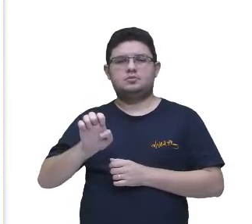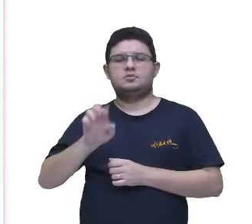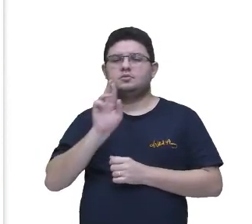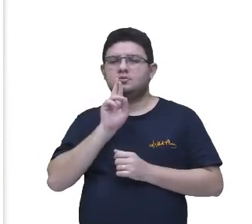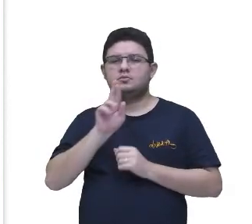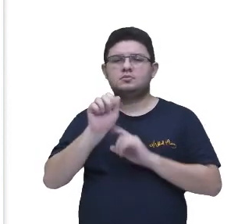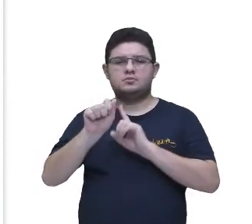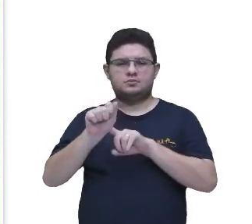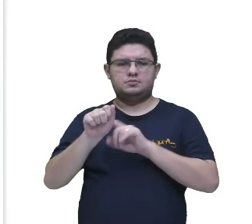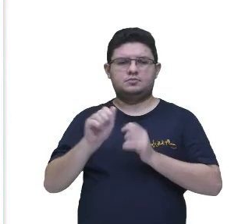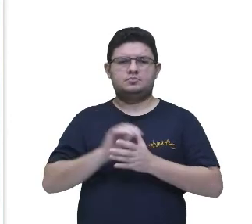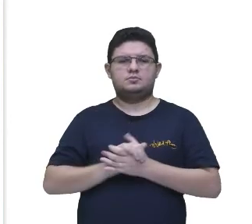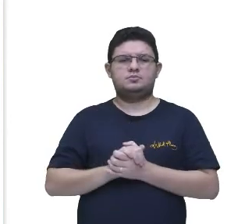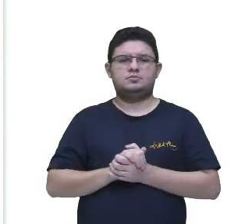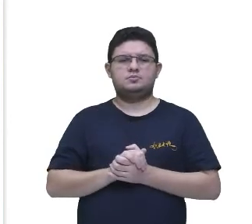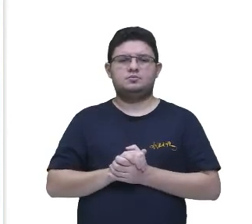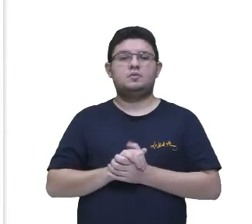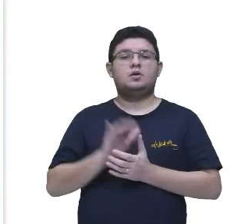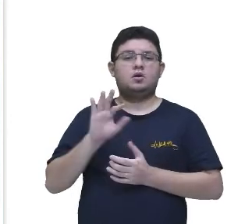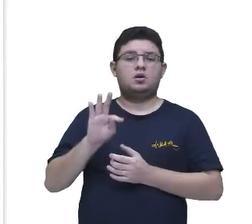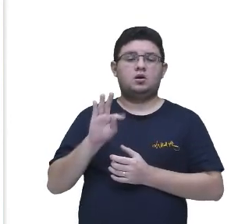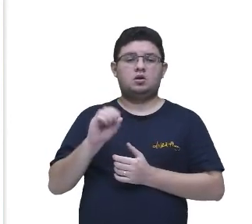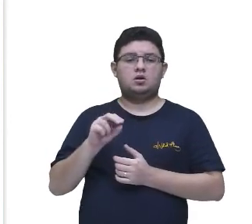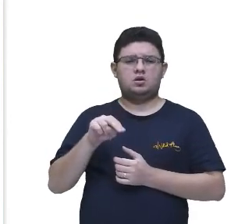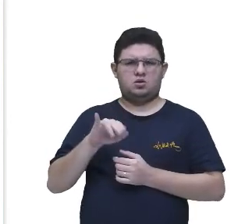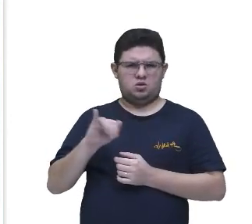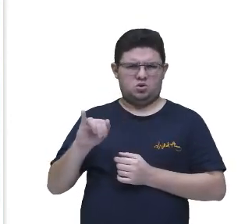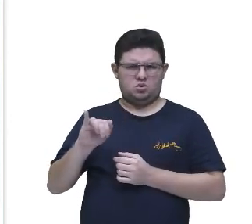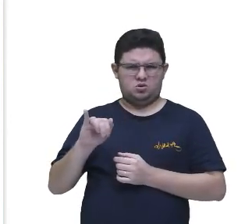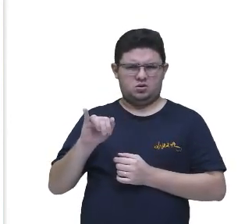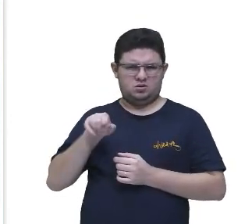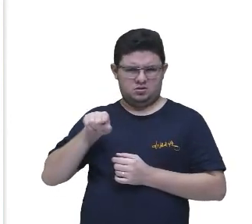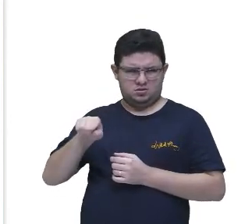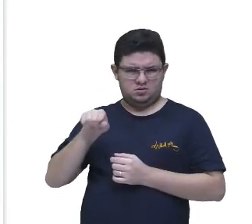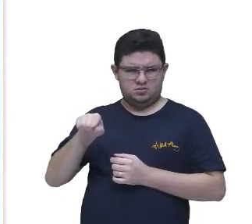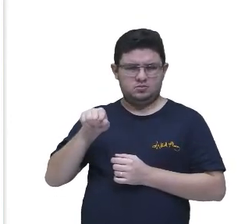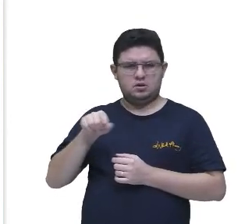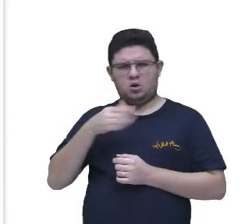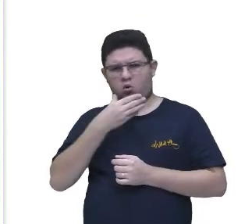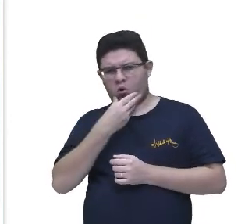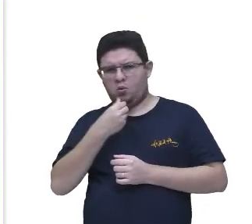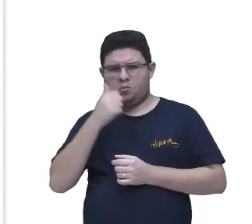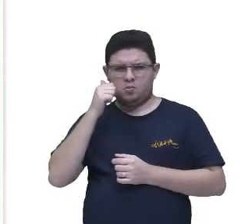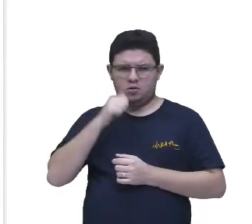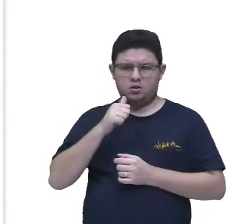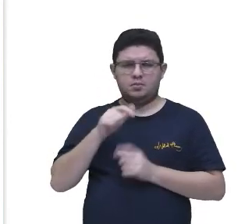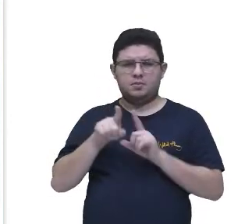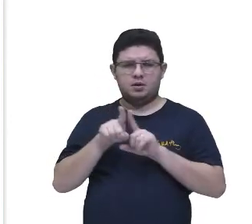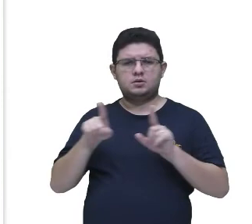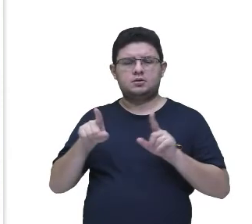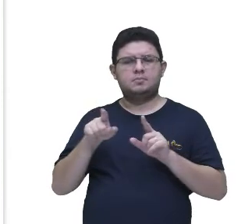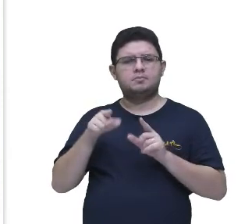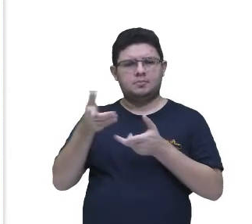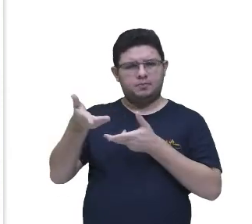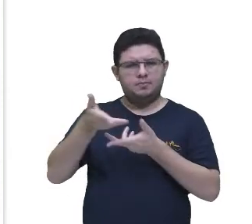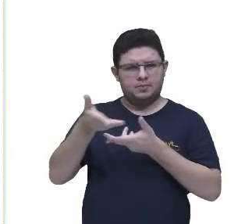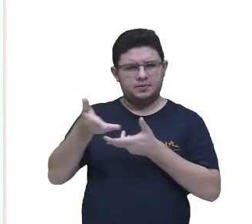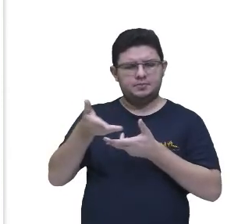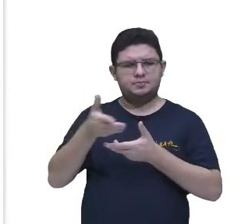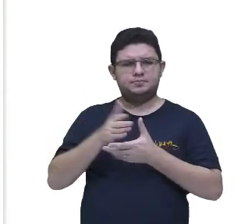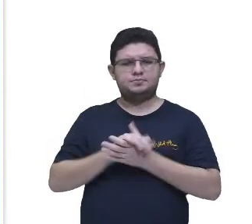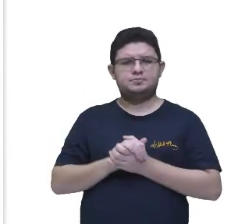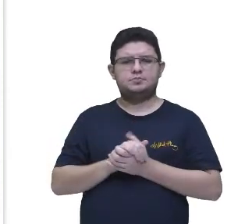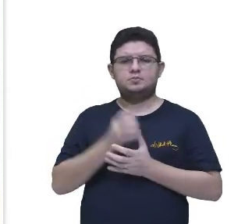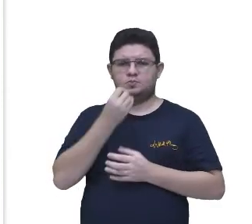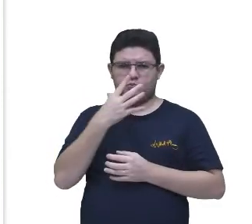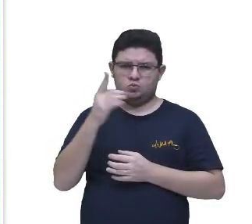A Toniele, aí eu não sei se é homem, se é mulher, né? Toniele, então, participando aqui da escola Raimundo Holanda. Bom